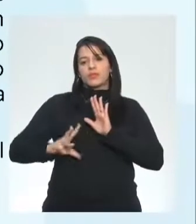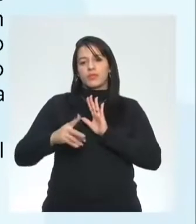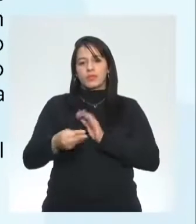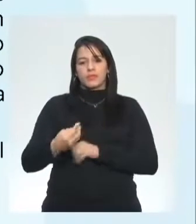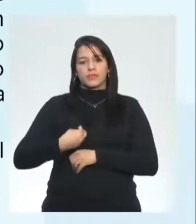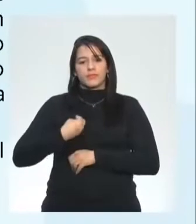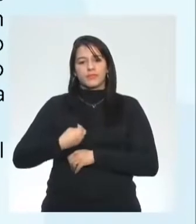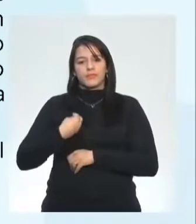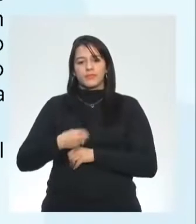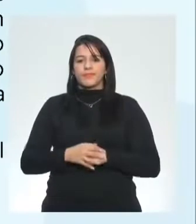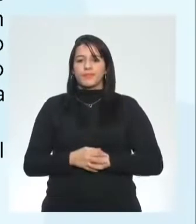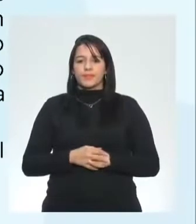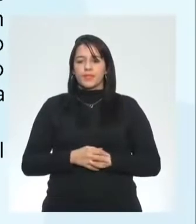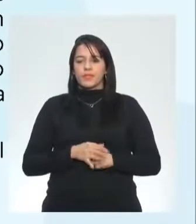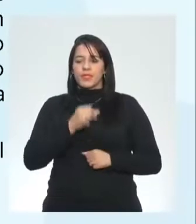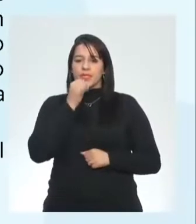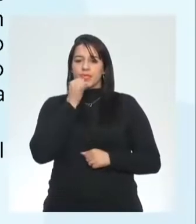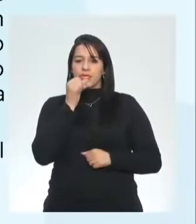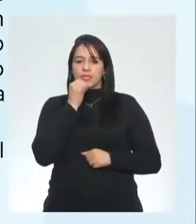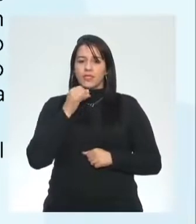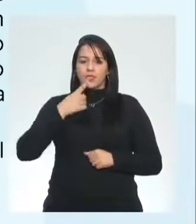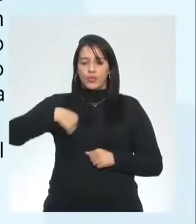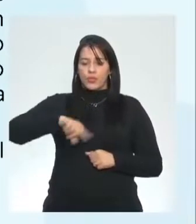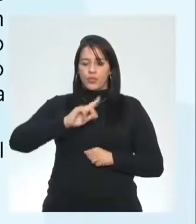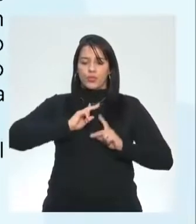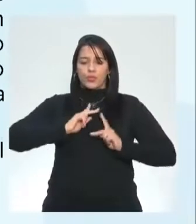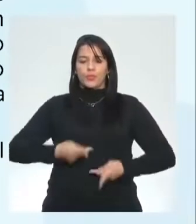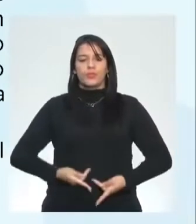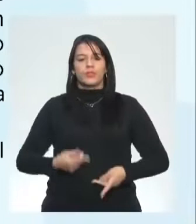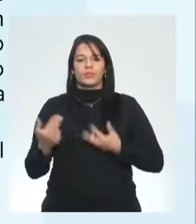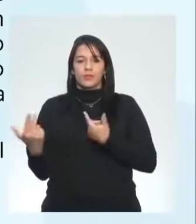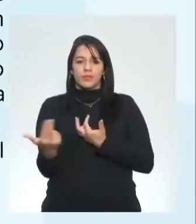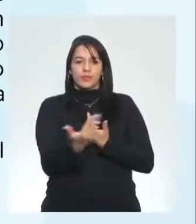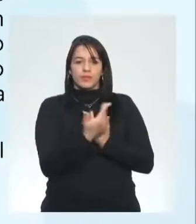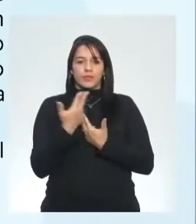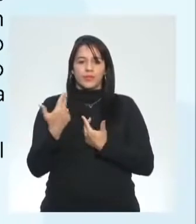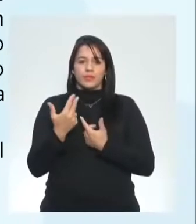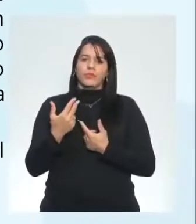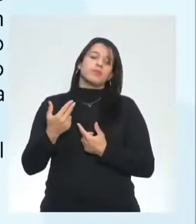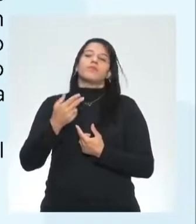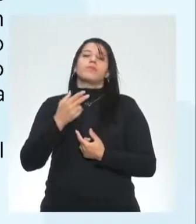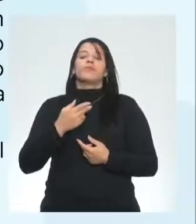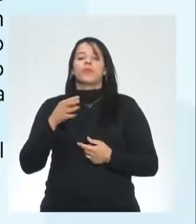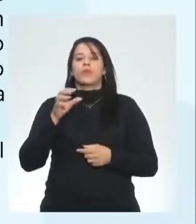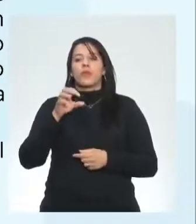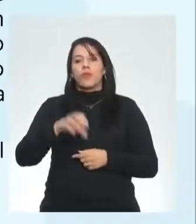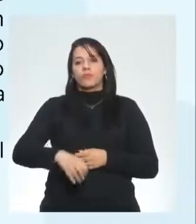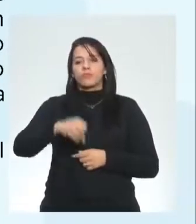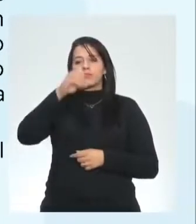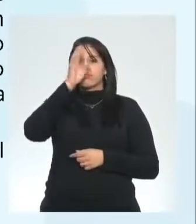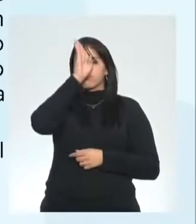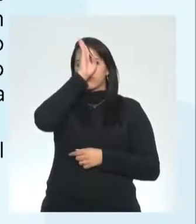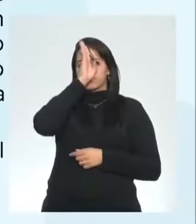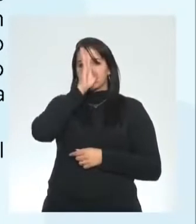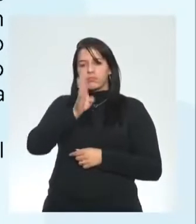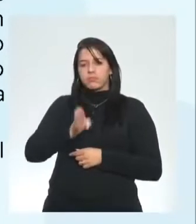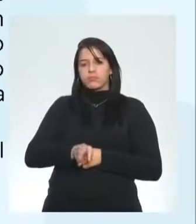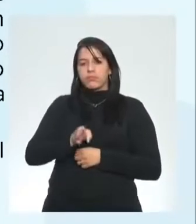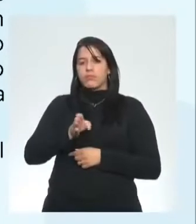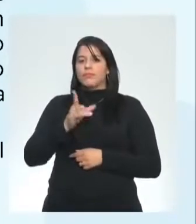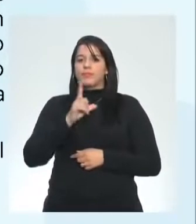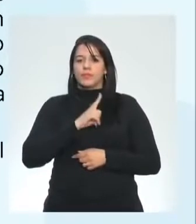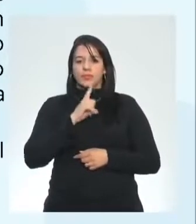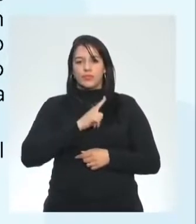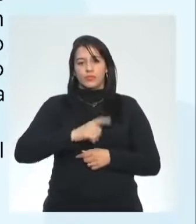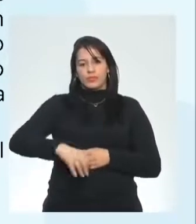indivíduo. Então, por exemplo, nós seres humanos também somos assim, nós temos olhos frontais. Esses olhos estão localizados